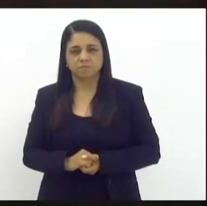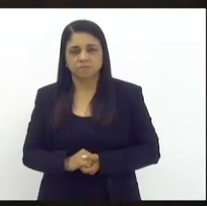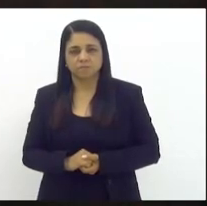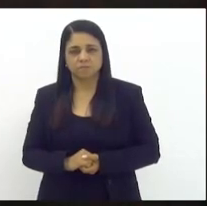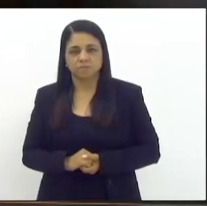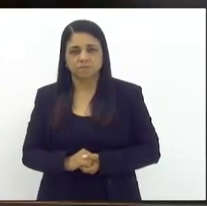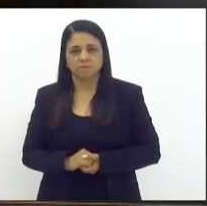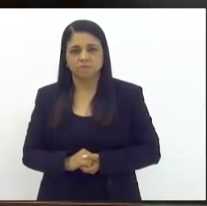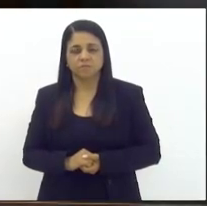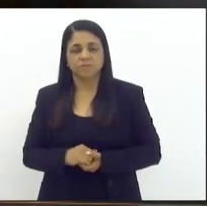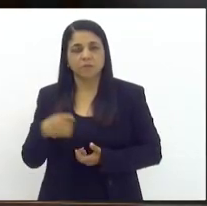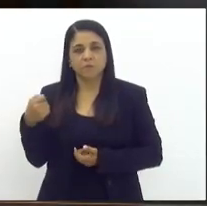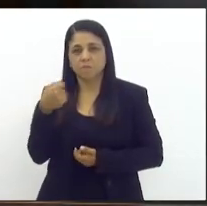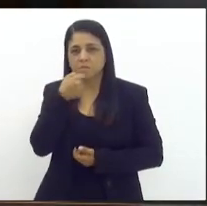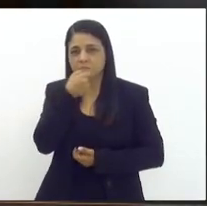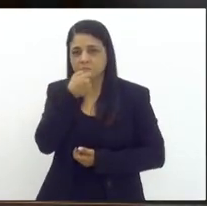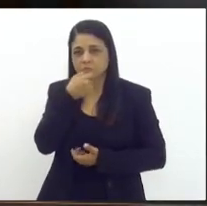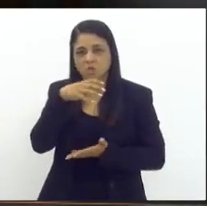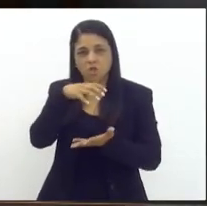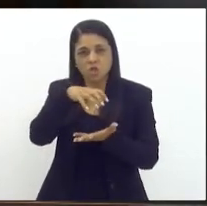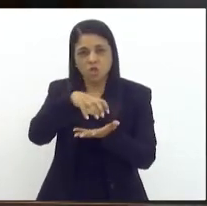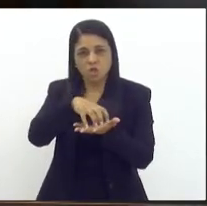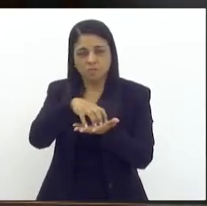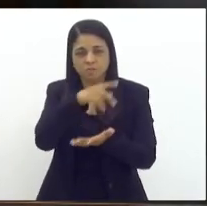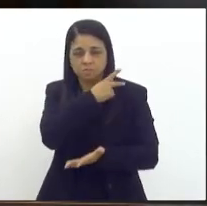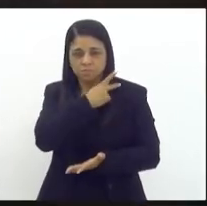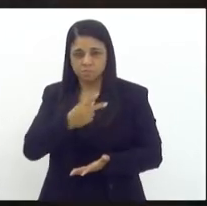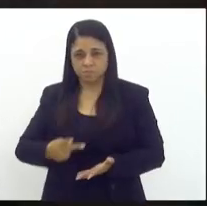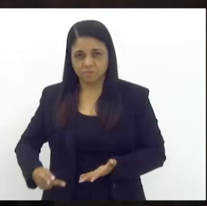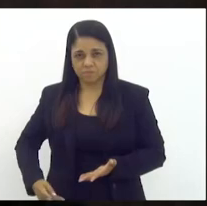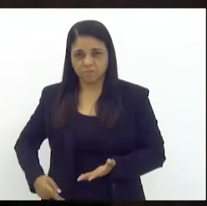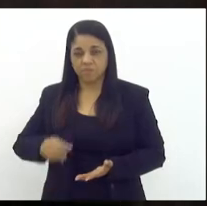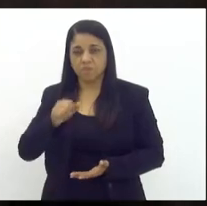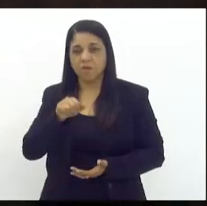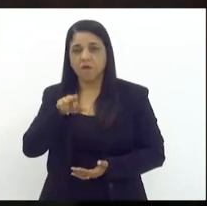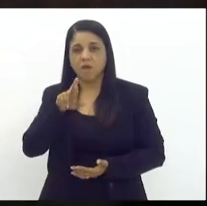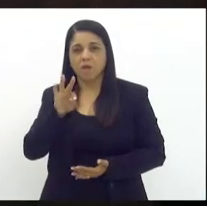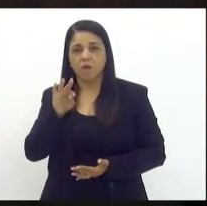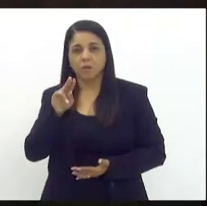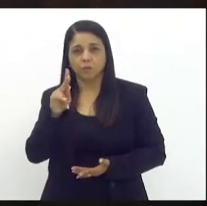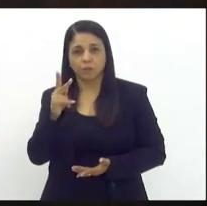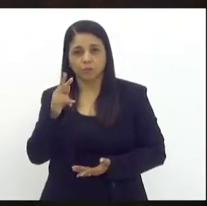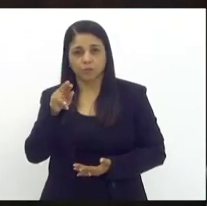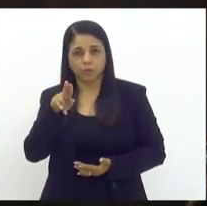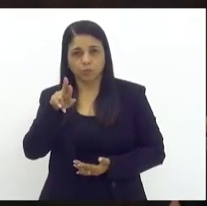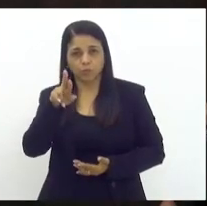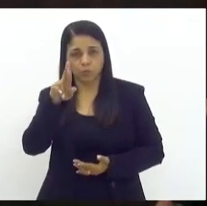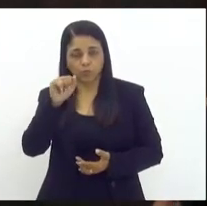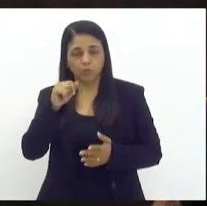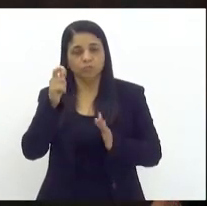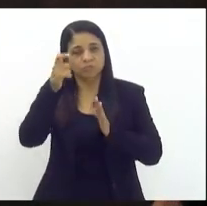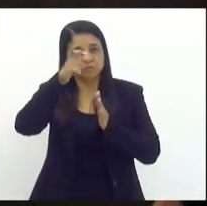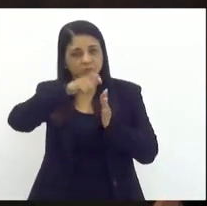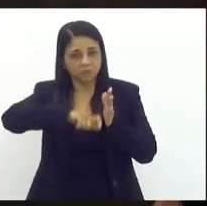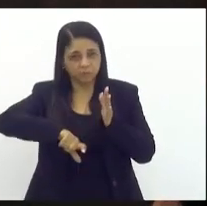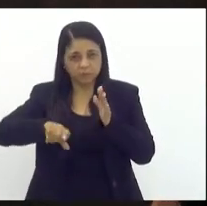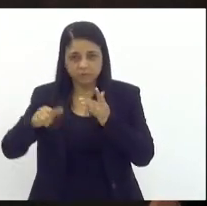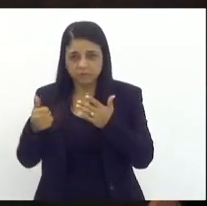com a palavra o presidente da Comissão de orçamento Arthur Monteiro tributação me perdoe